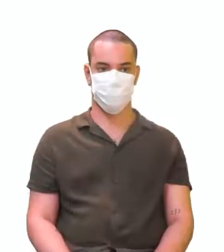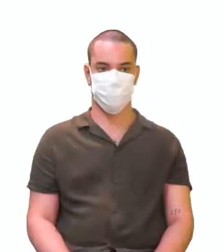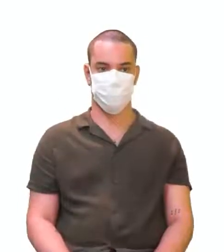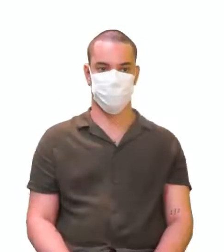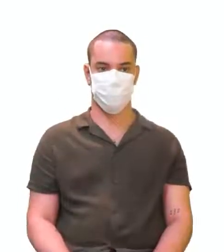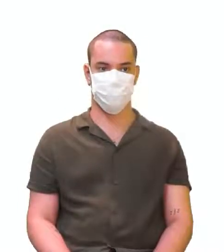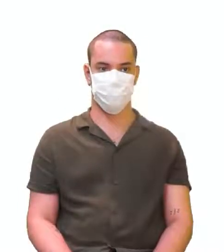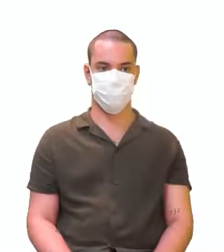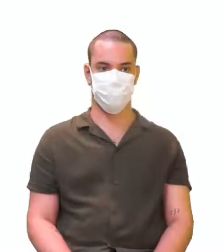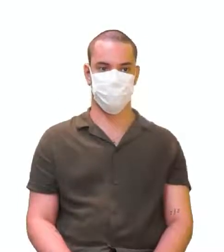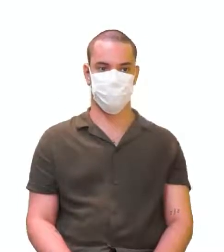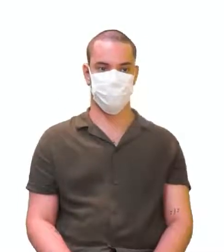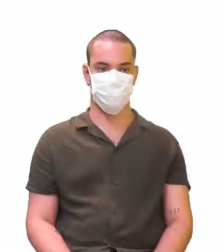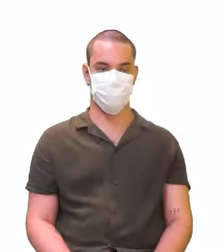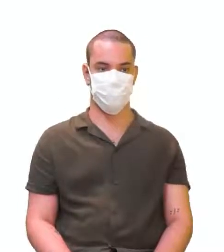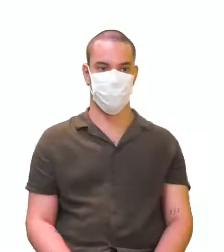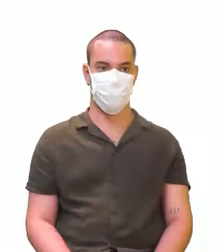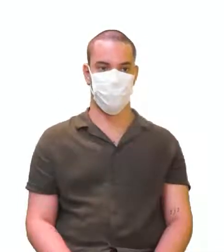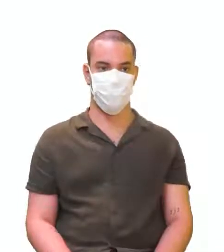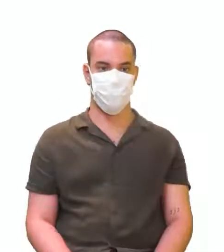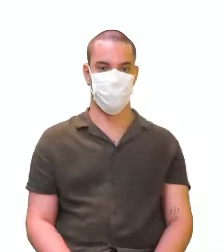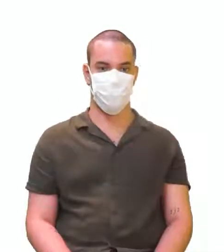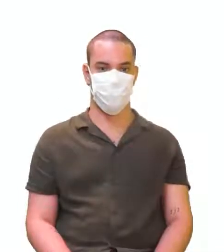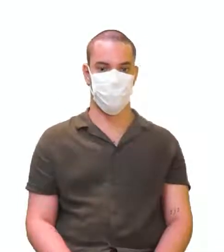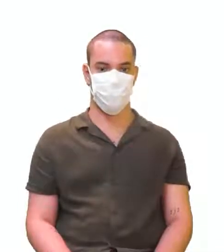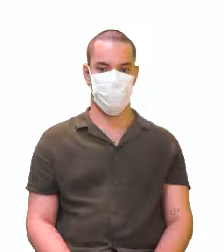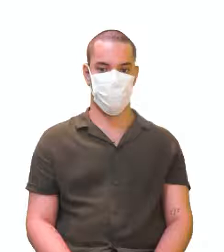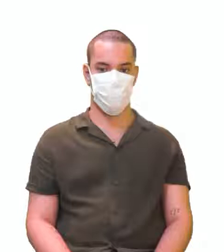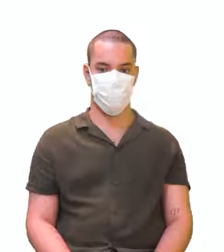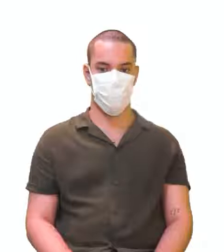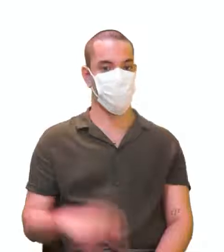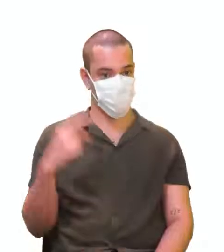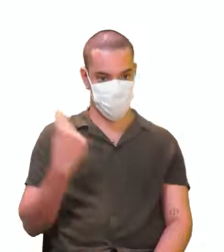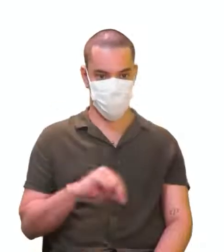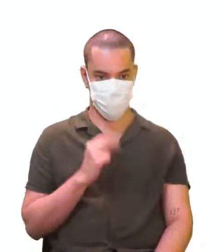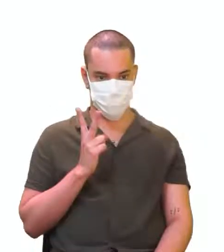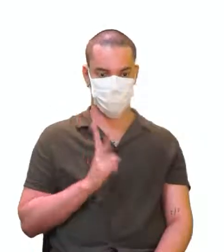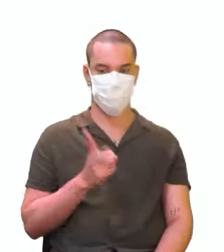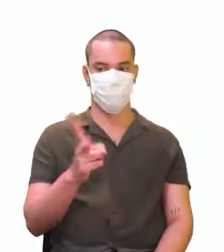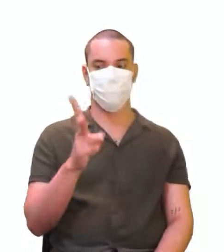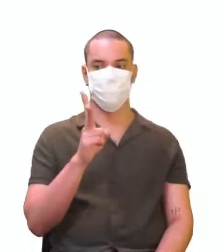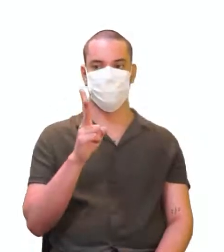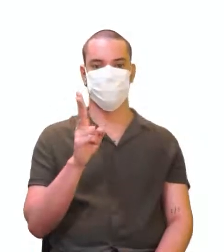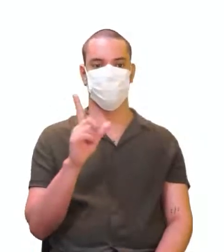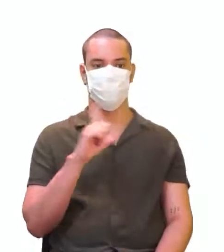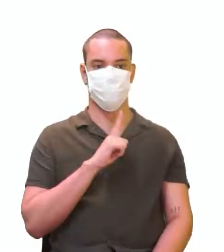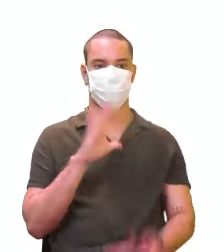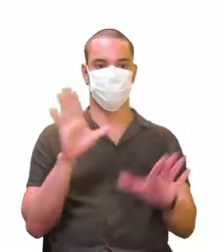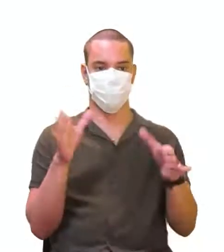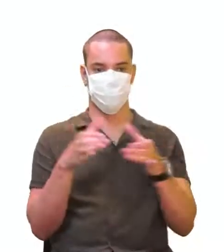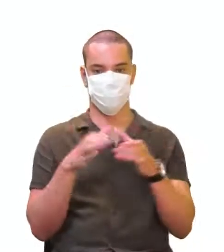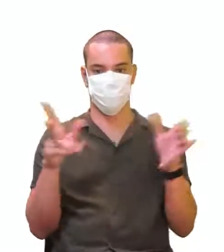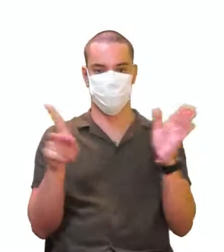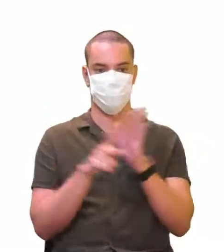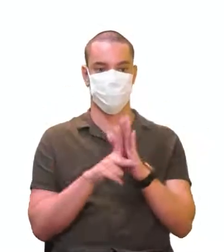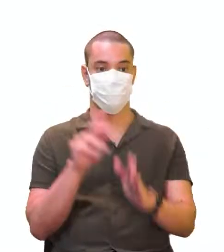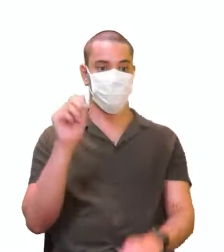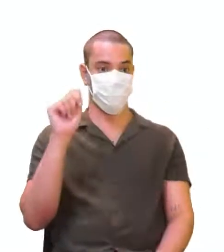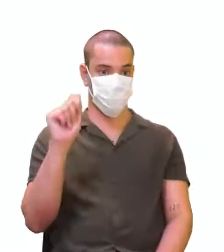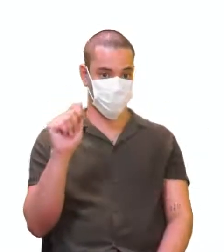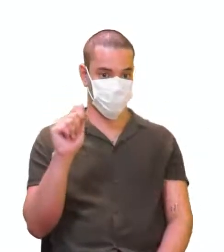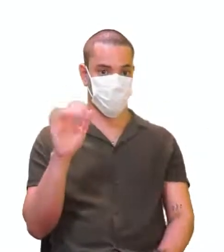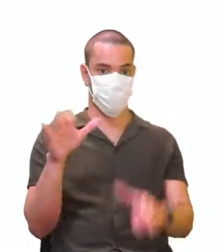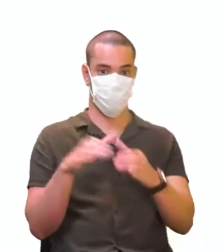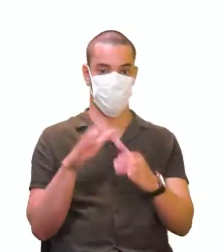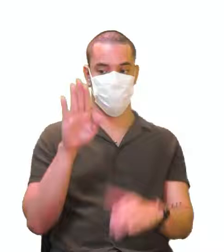Vamos lá, então. Eita, seguiu? Ok, vamos lá. A gente tem aqui um grupo A, um